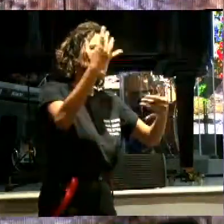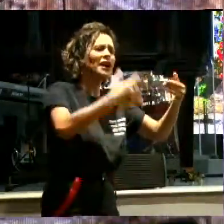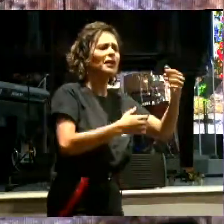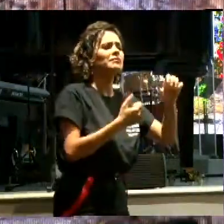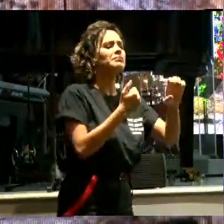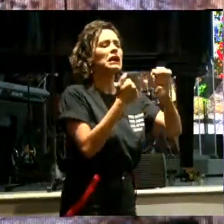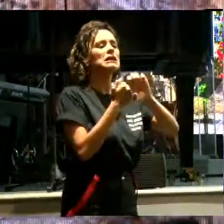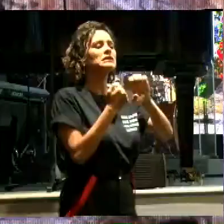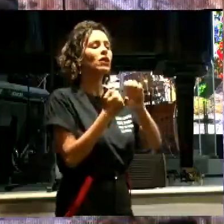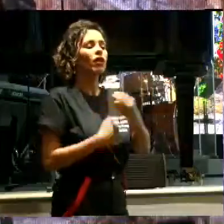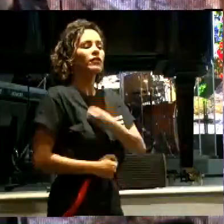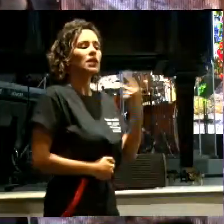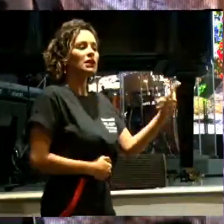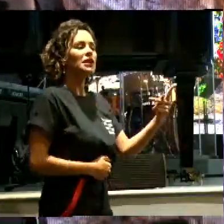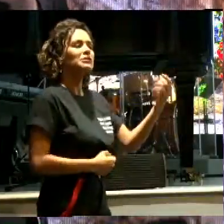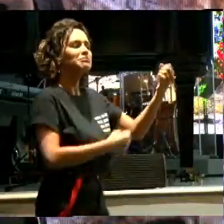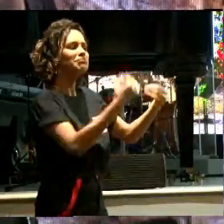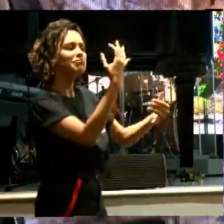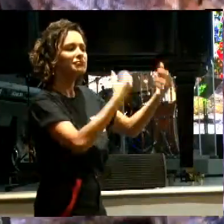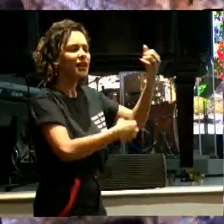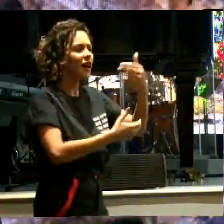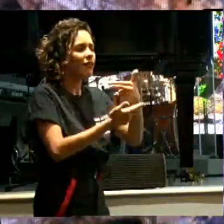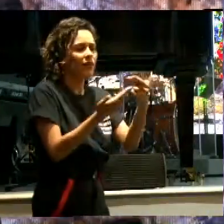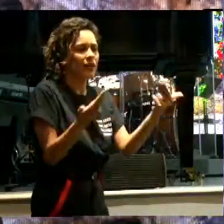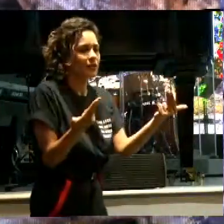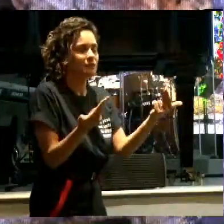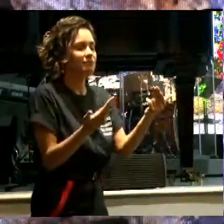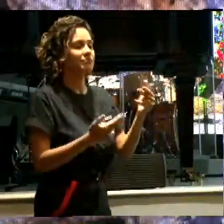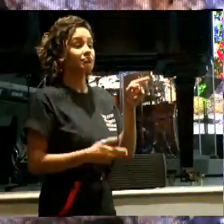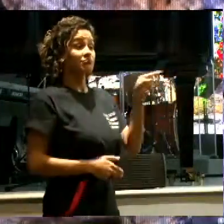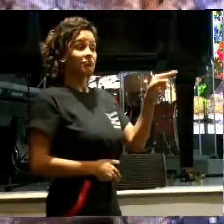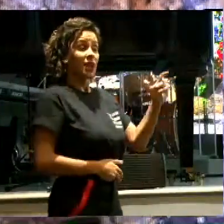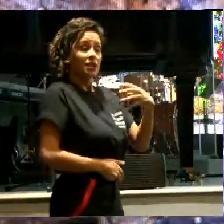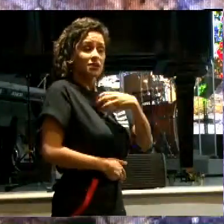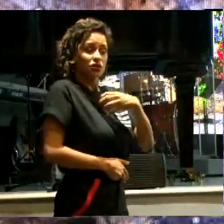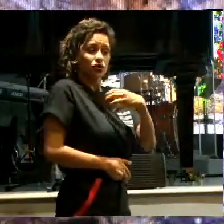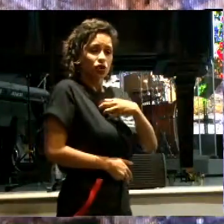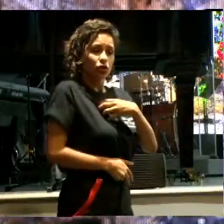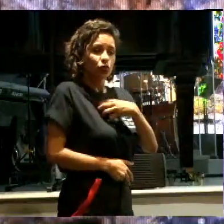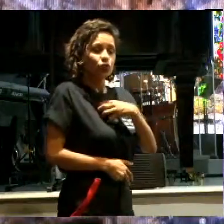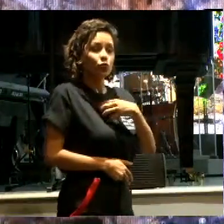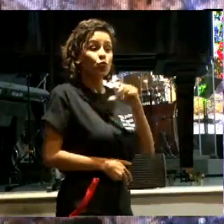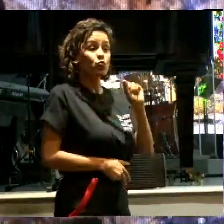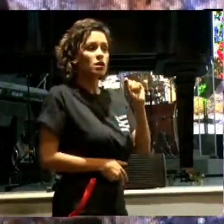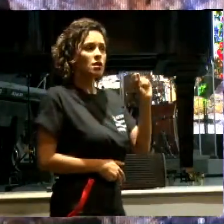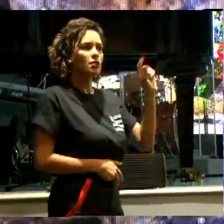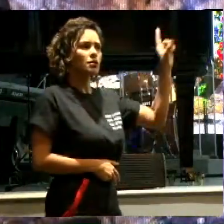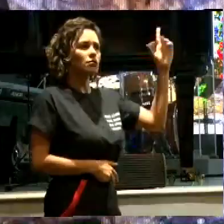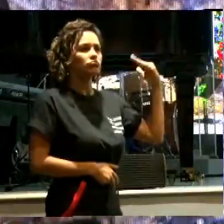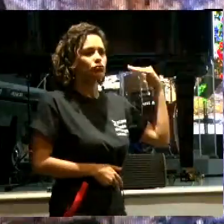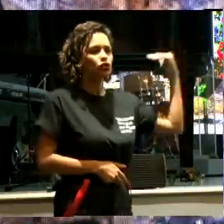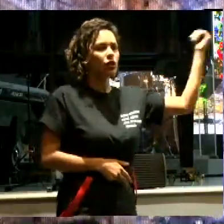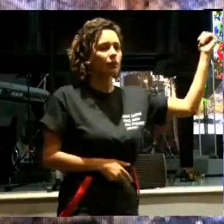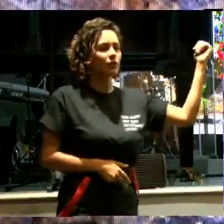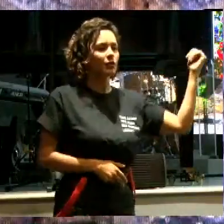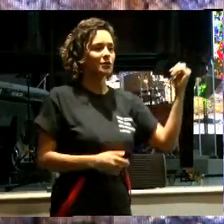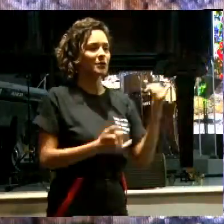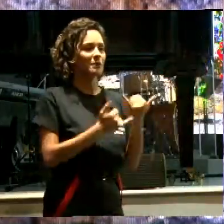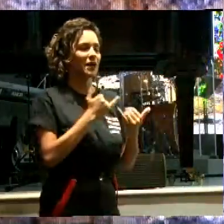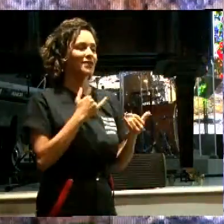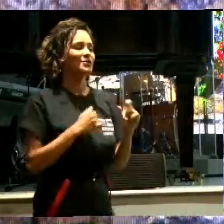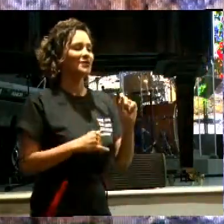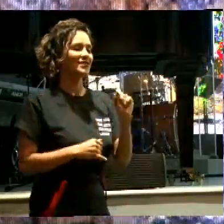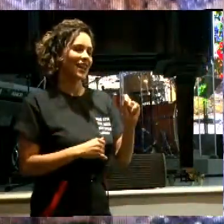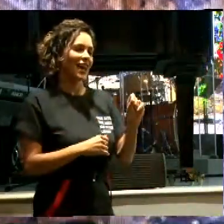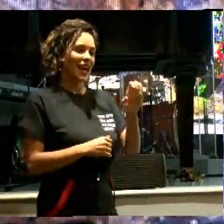Eliseu foi um homem que, ao sentir o toque, o chamado, Somente o toque da capa de Elias,